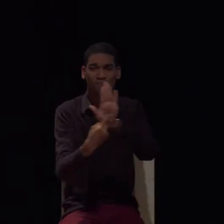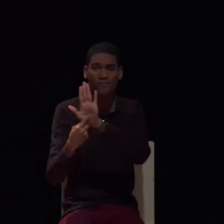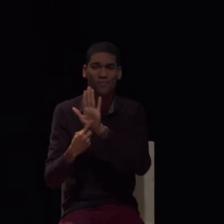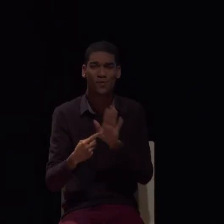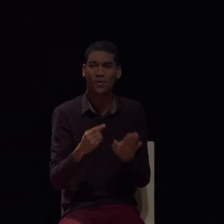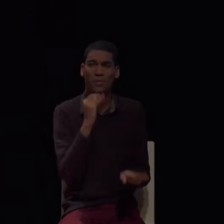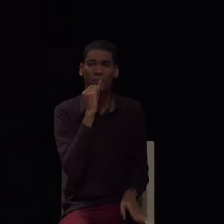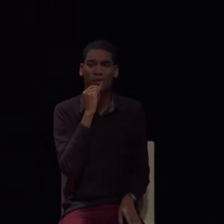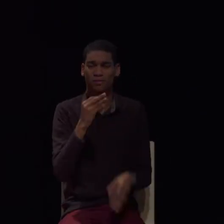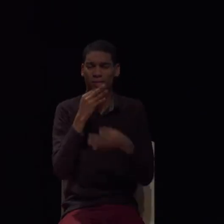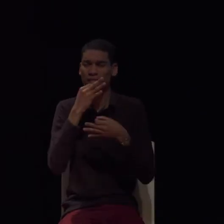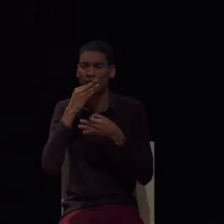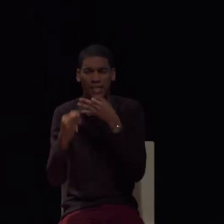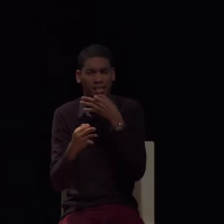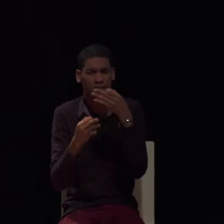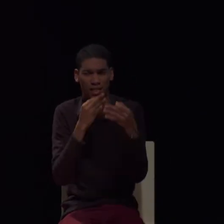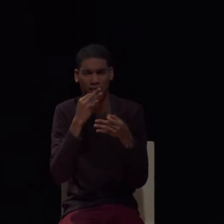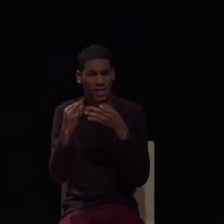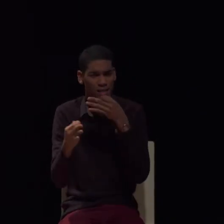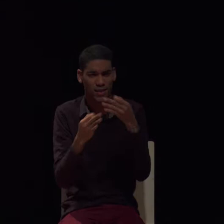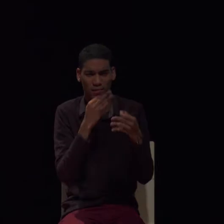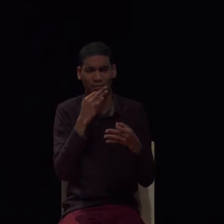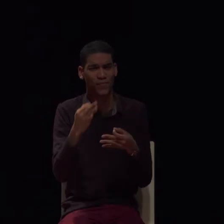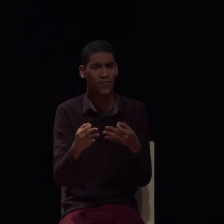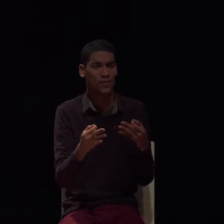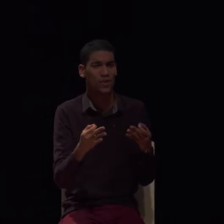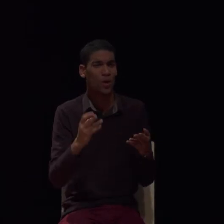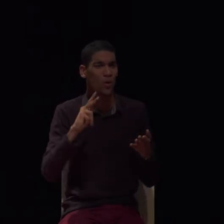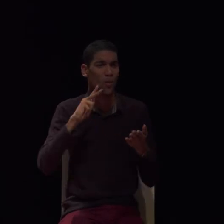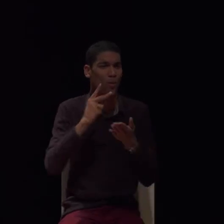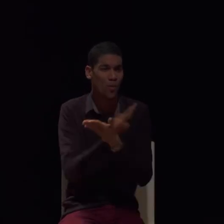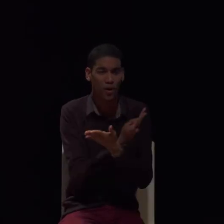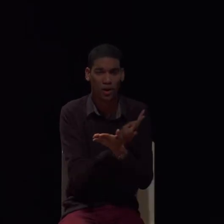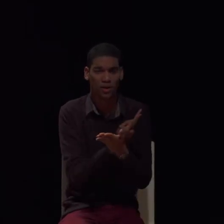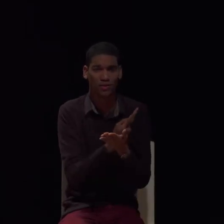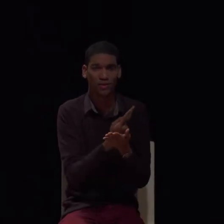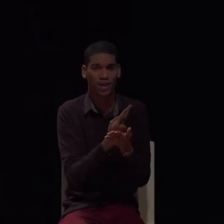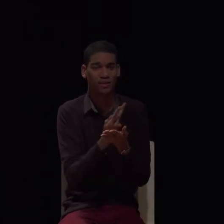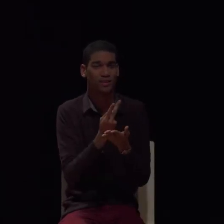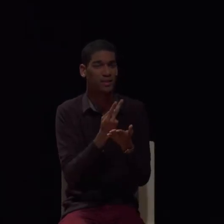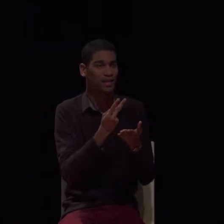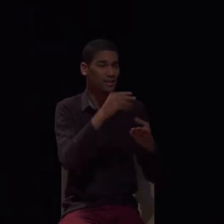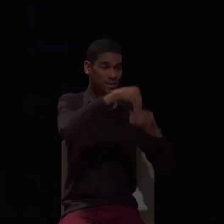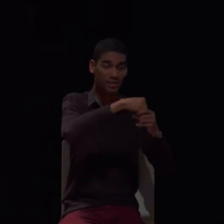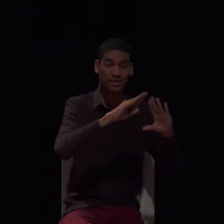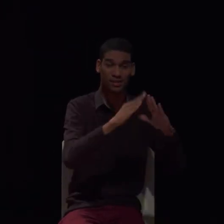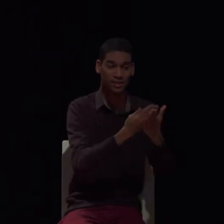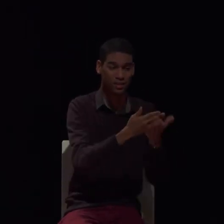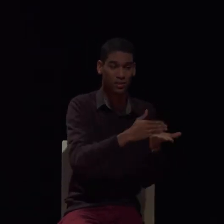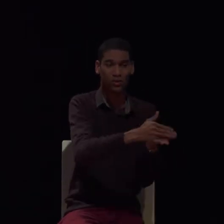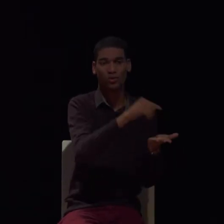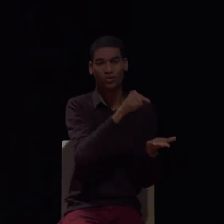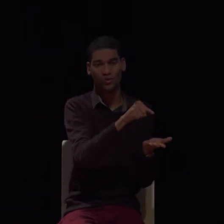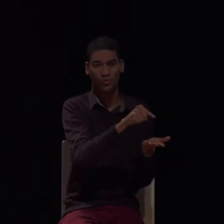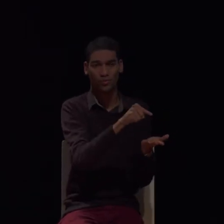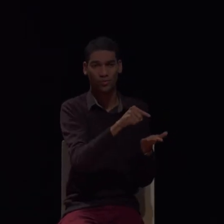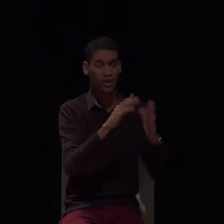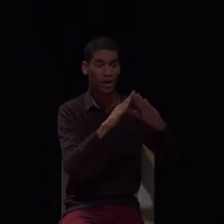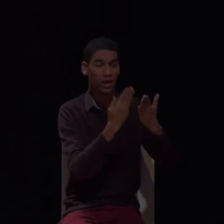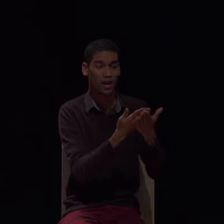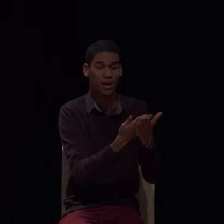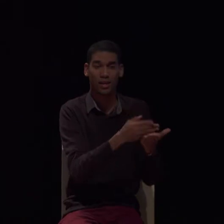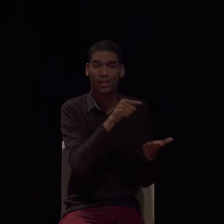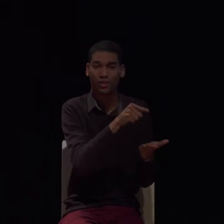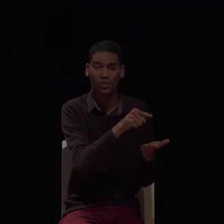crítico com relação às construções que acontecem a partir da escola então eu estou colocando a escola no lugar